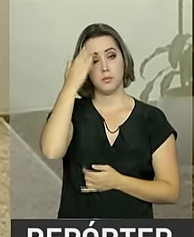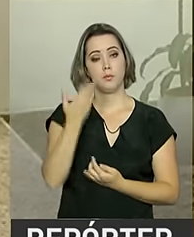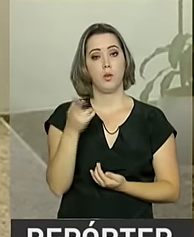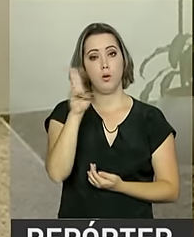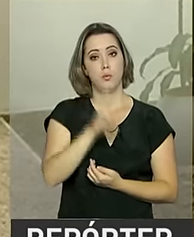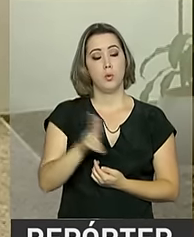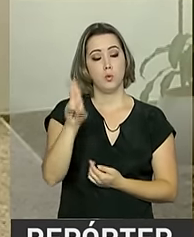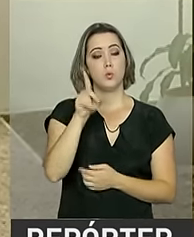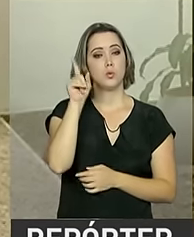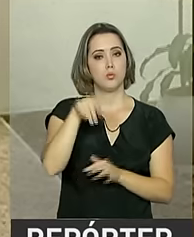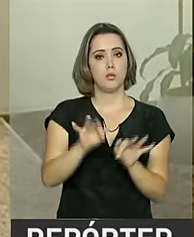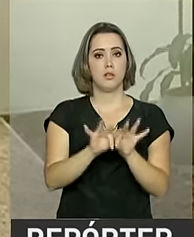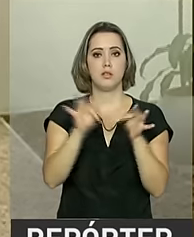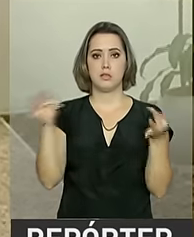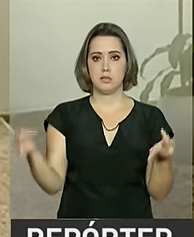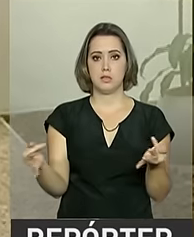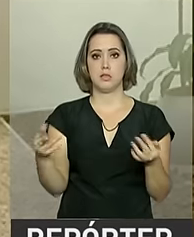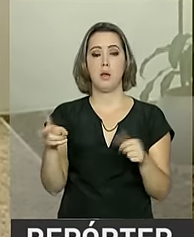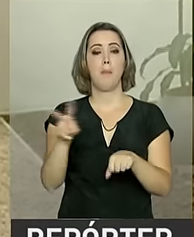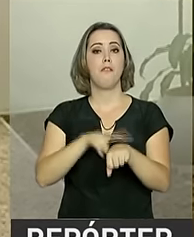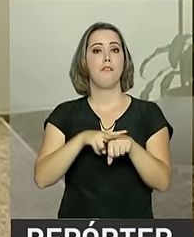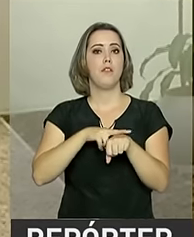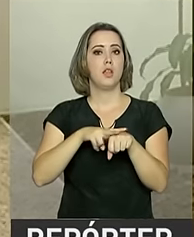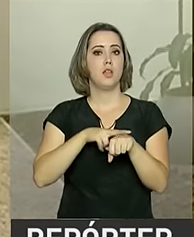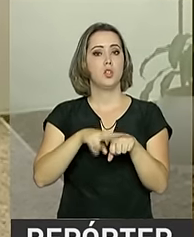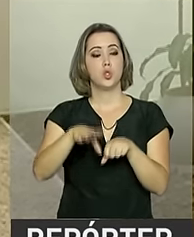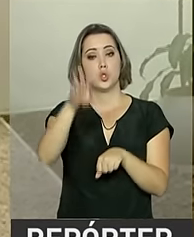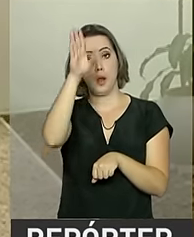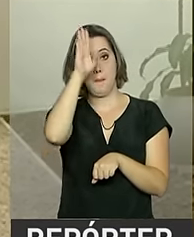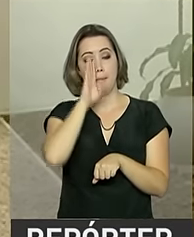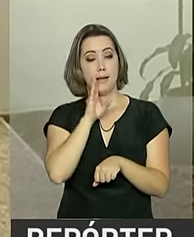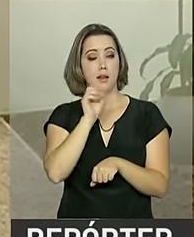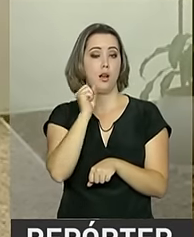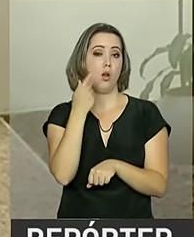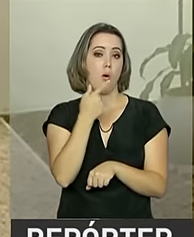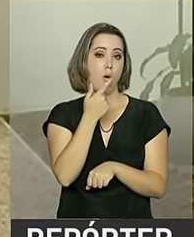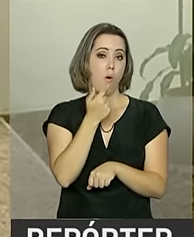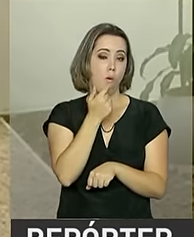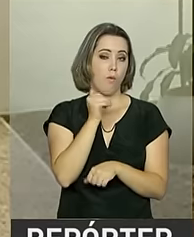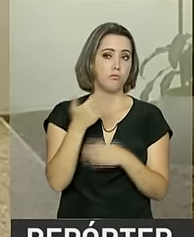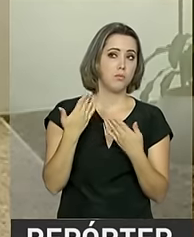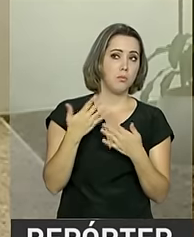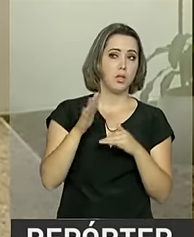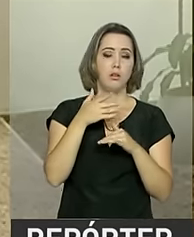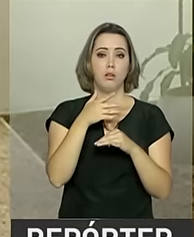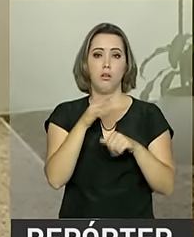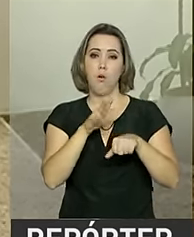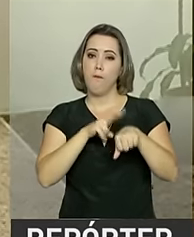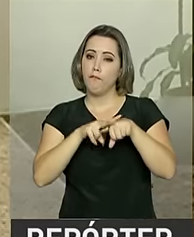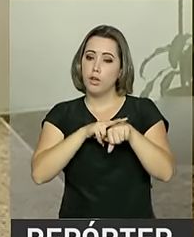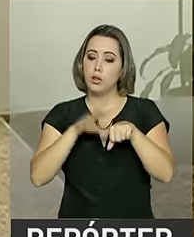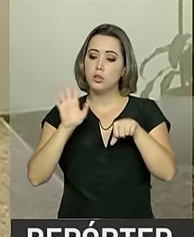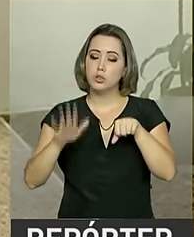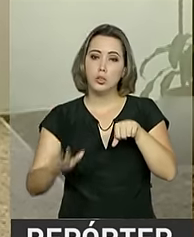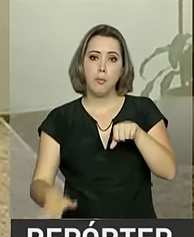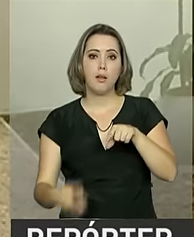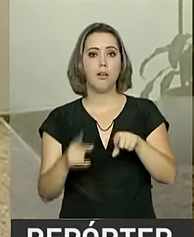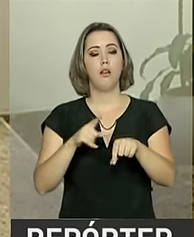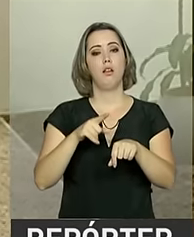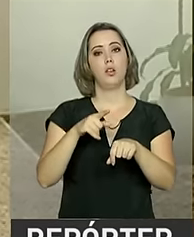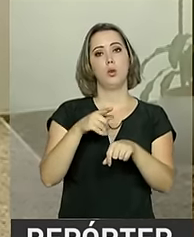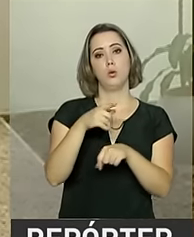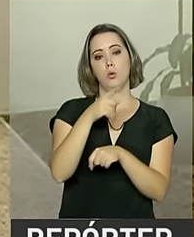tarifárias é simples as cores verde amarela ou vermelha indicam se a energia custará mais ou menos em função das condições de geração de